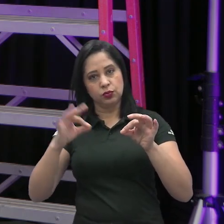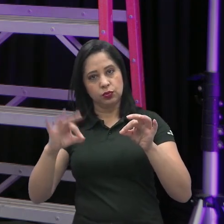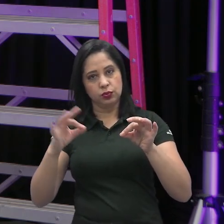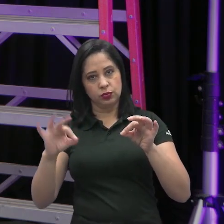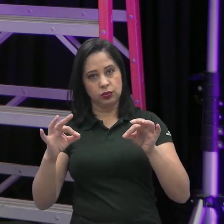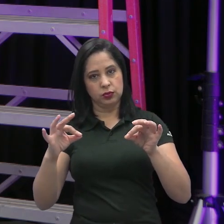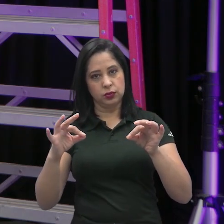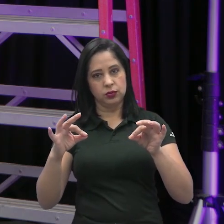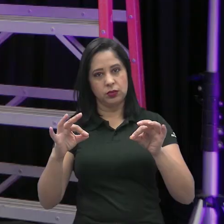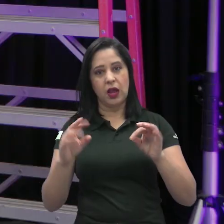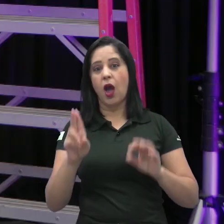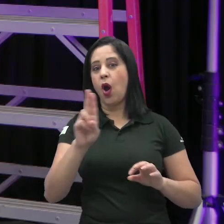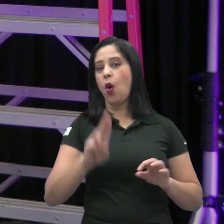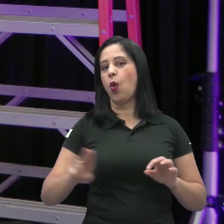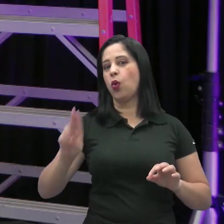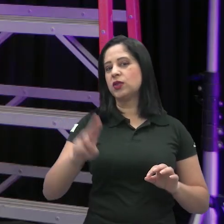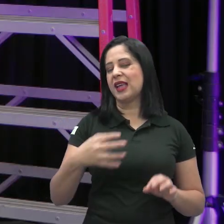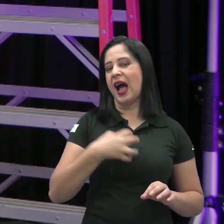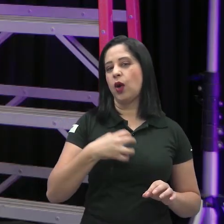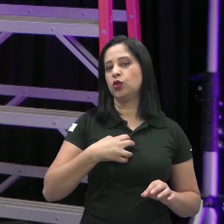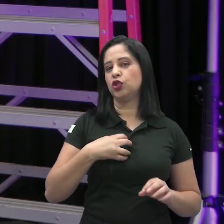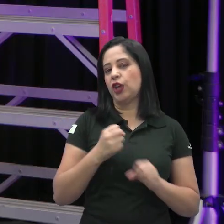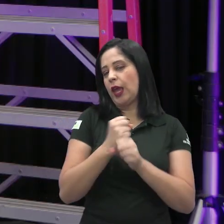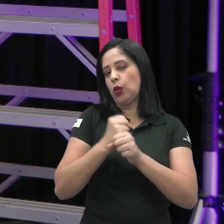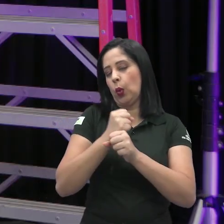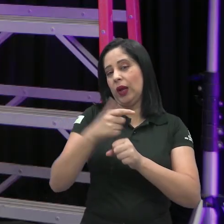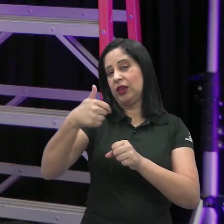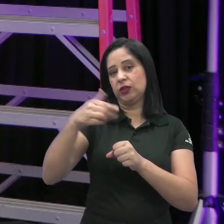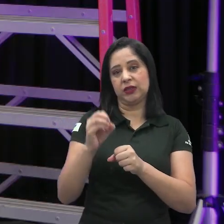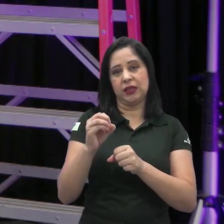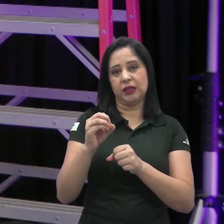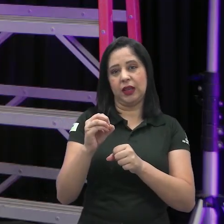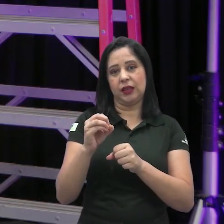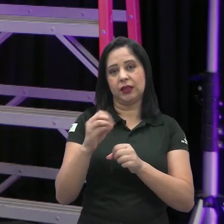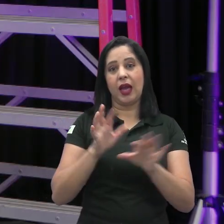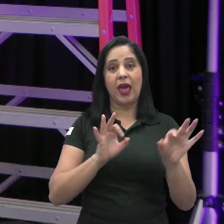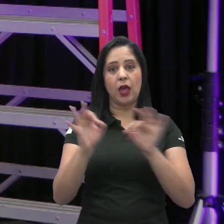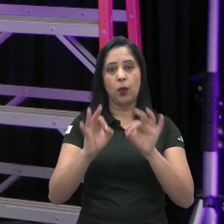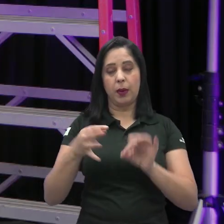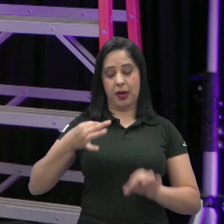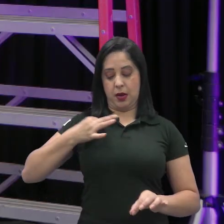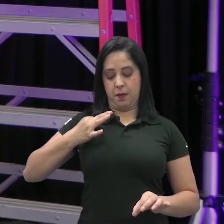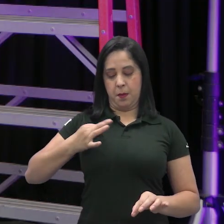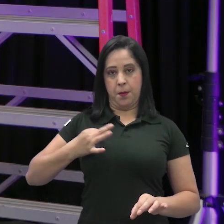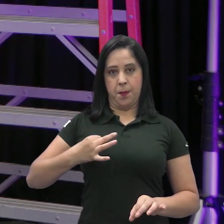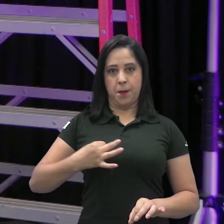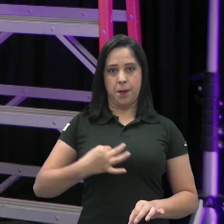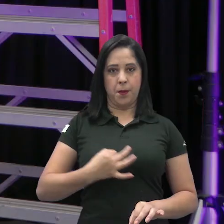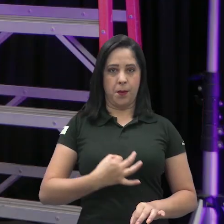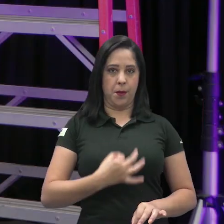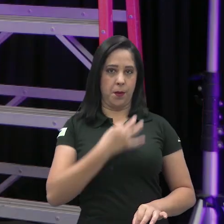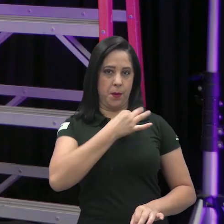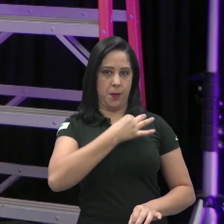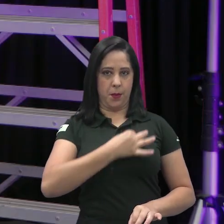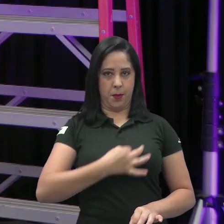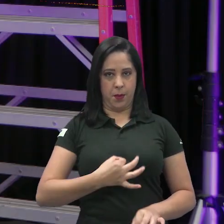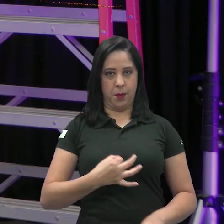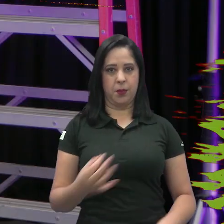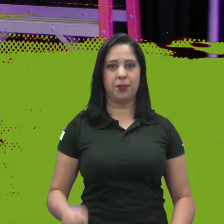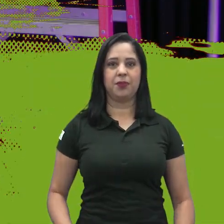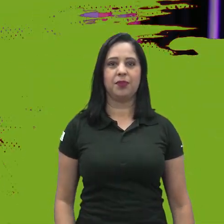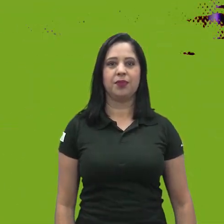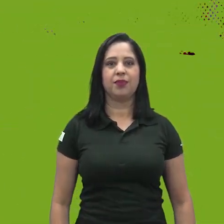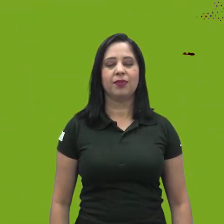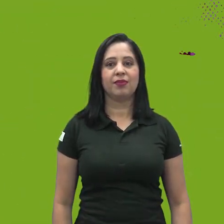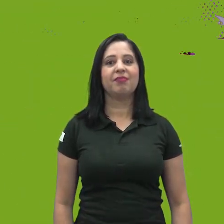alfinetes. Para manter a vibe setentista, que ficaria esse top com decote bem abertão, eu fiz essas bolinhas aqui com tinta de tecido, que também é uma forma de estilizar a